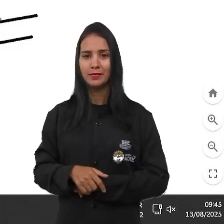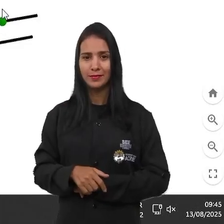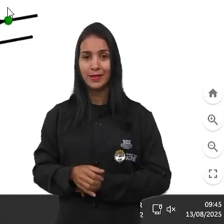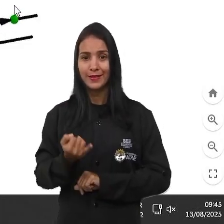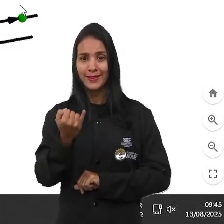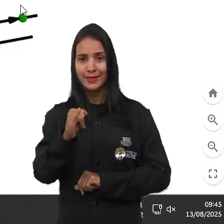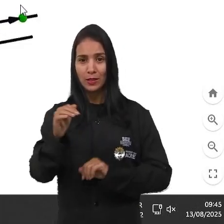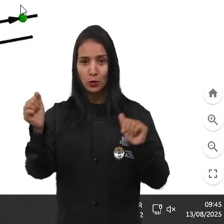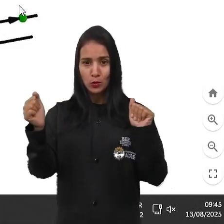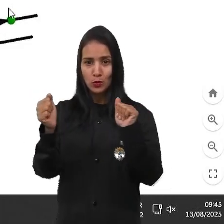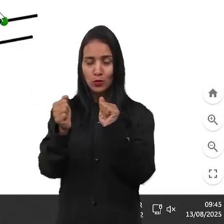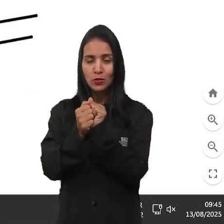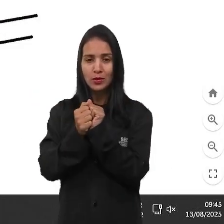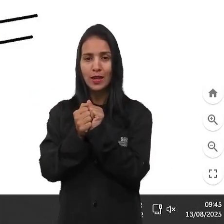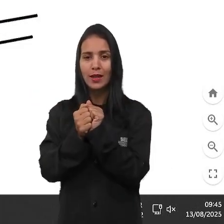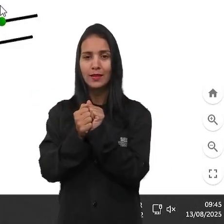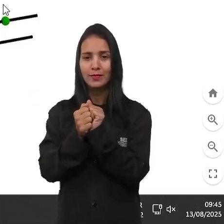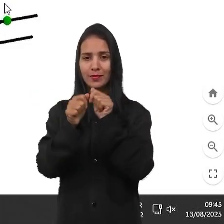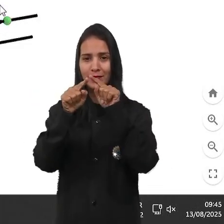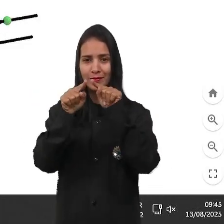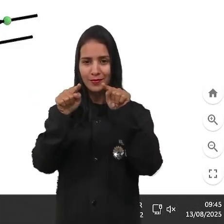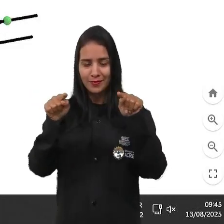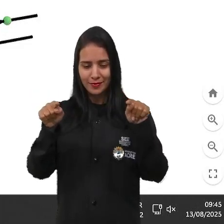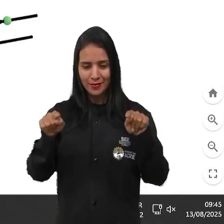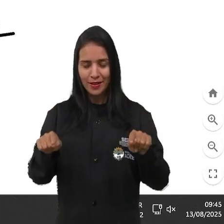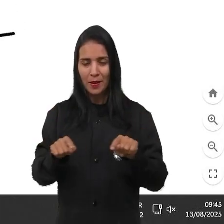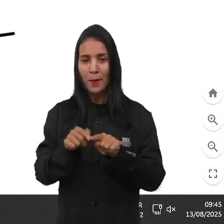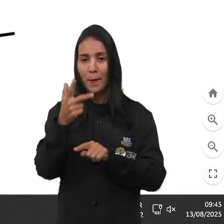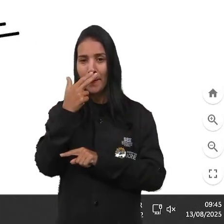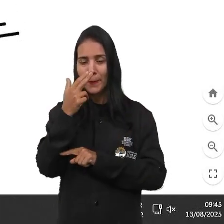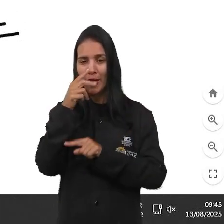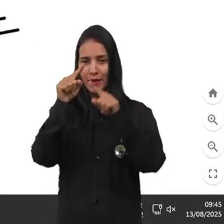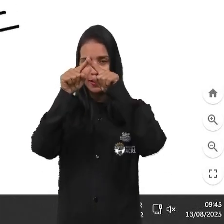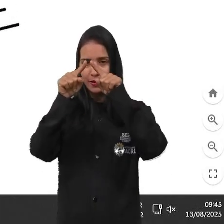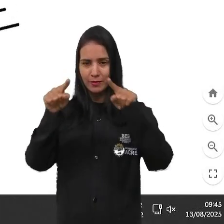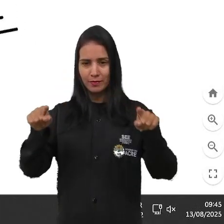Agora, olhando para esse verde e esse azul,